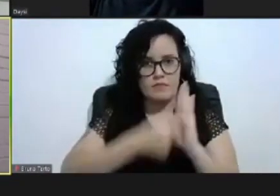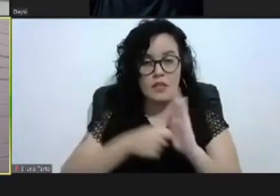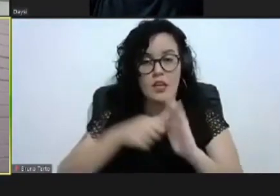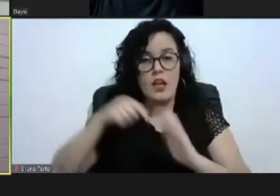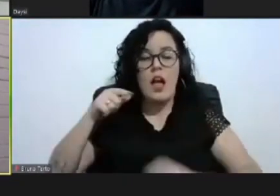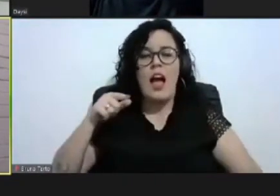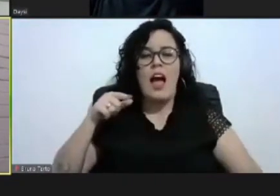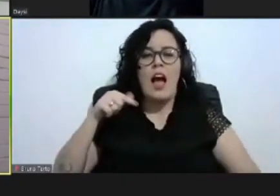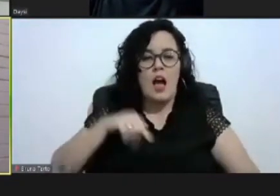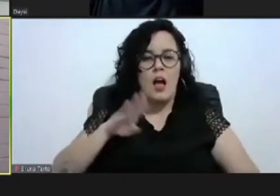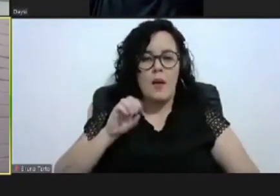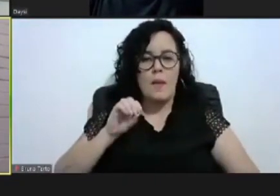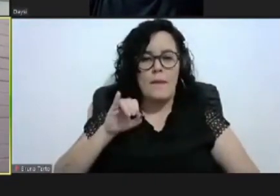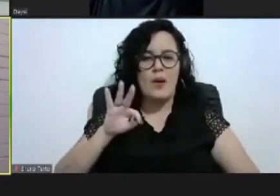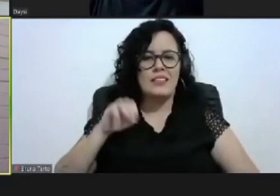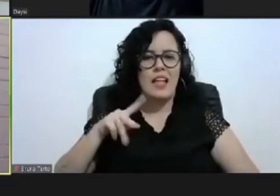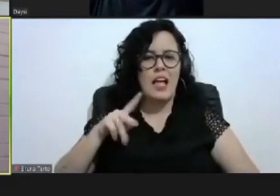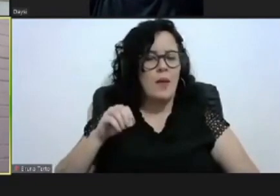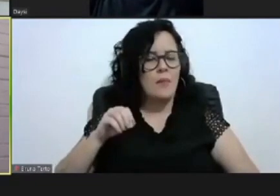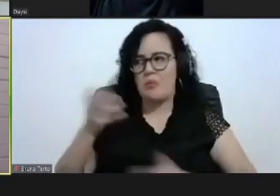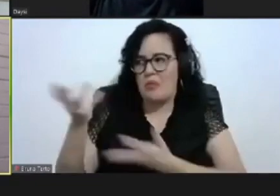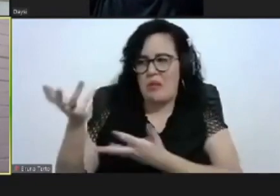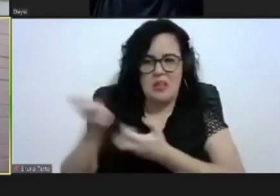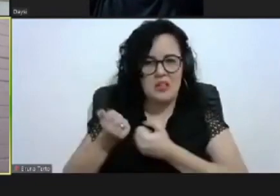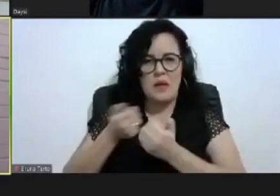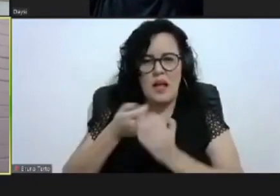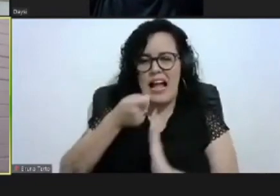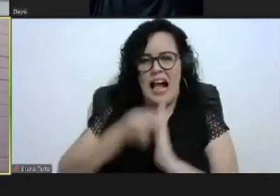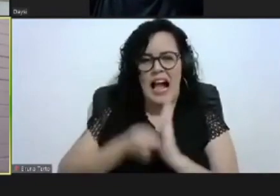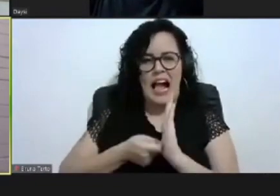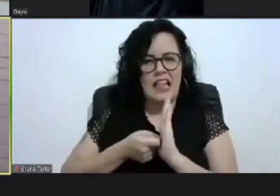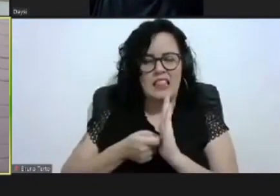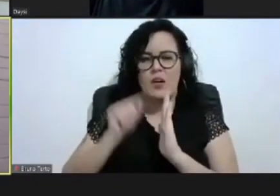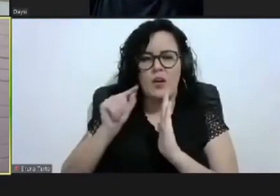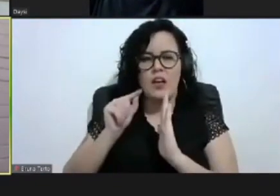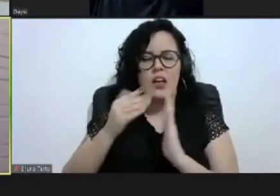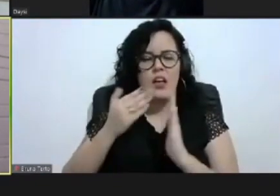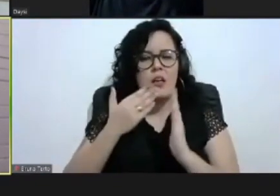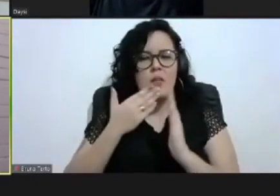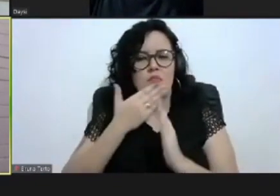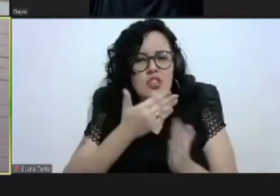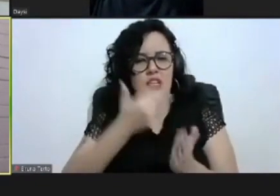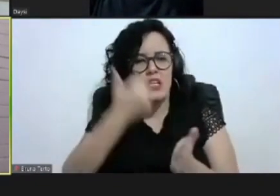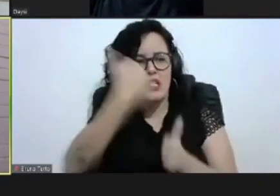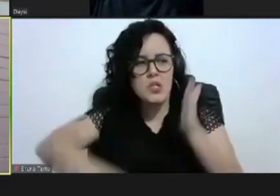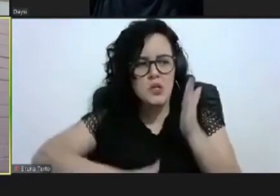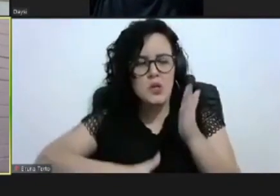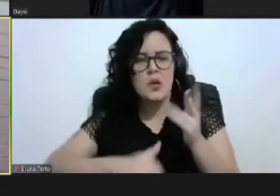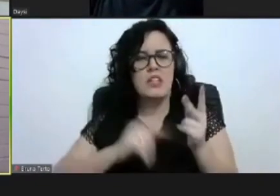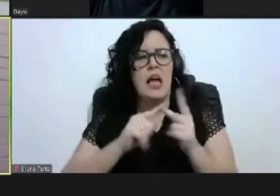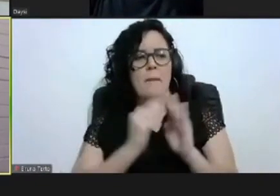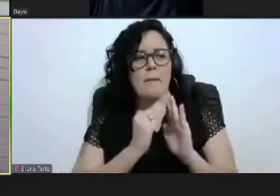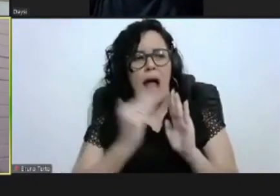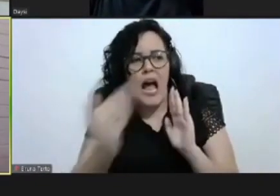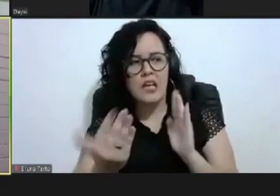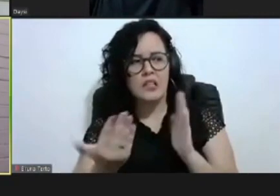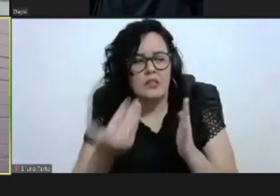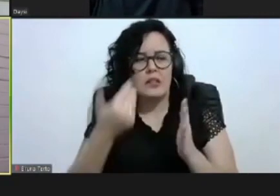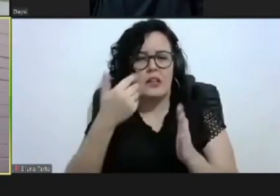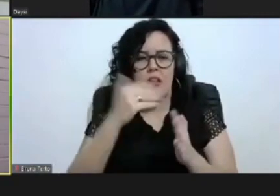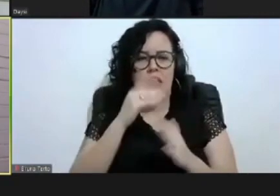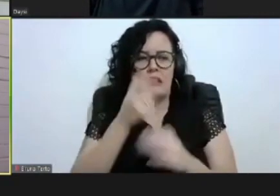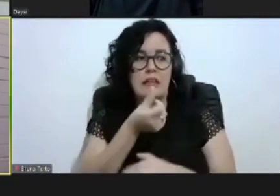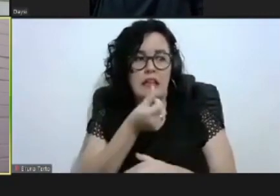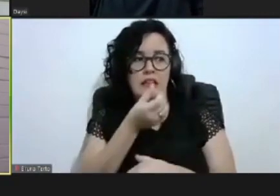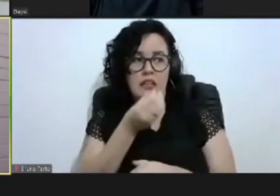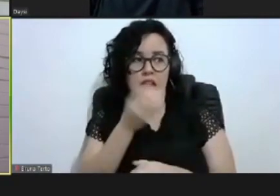carta, que muitas editoras receberam, que era pedindo mais desconto, mais prazo, era assim, 60% para quem dava menos,